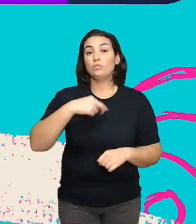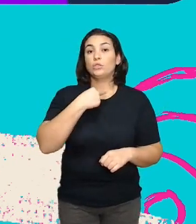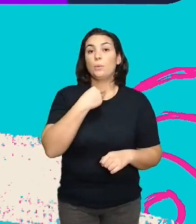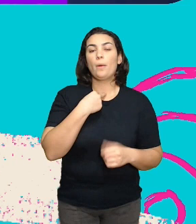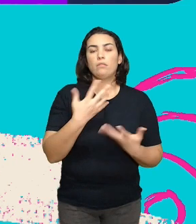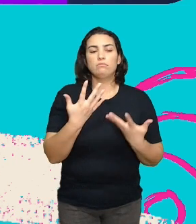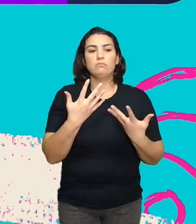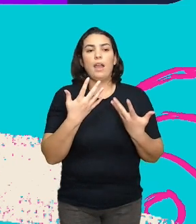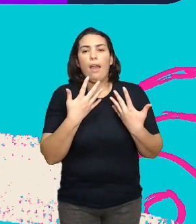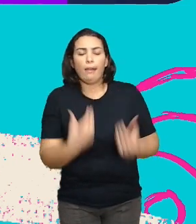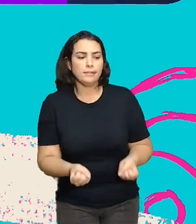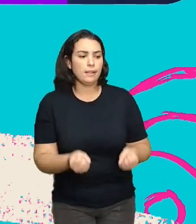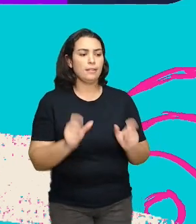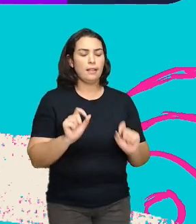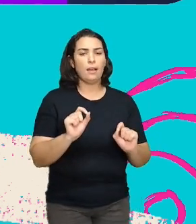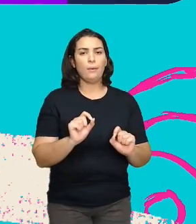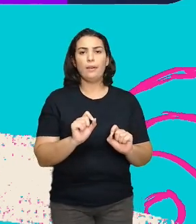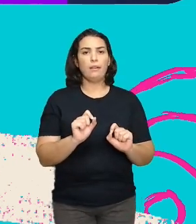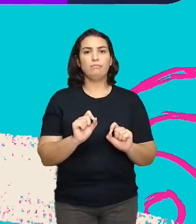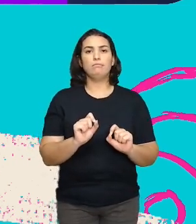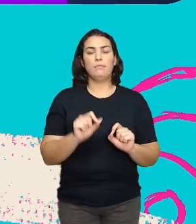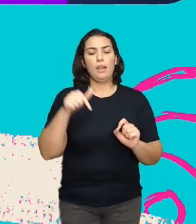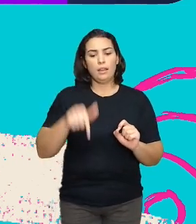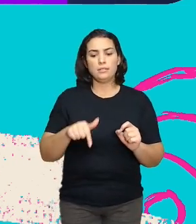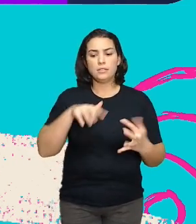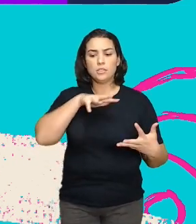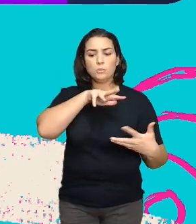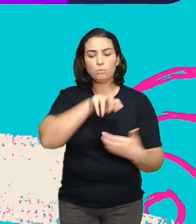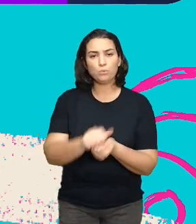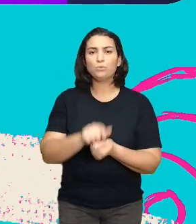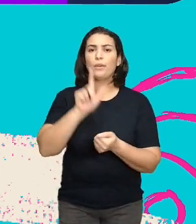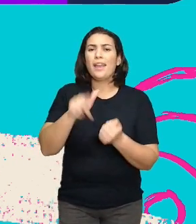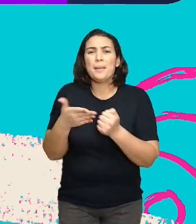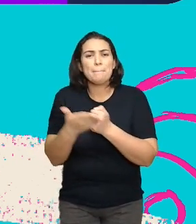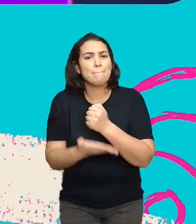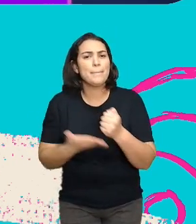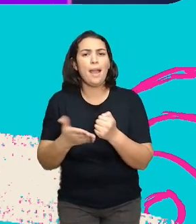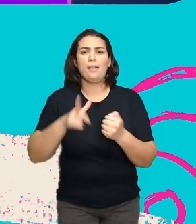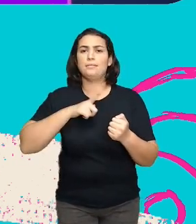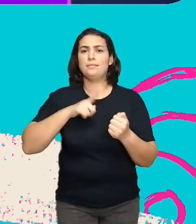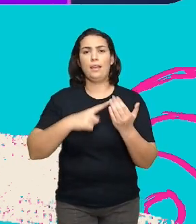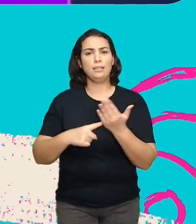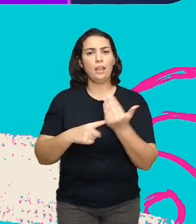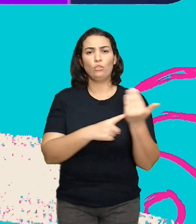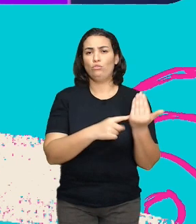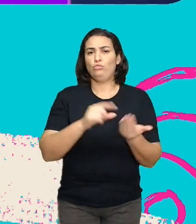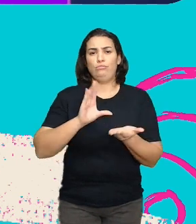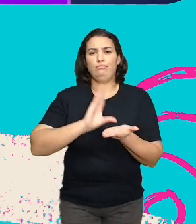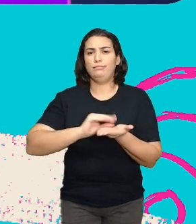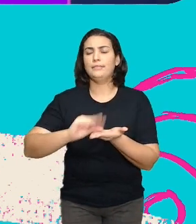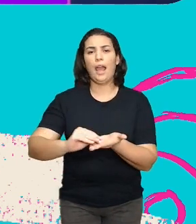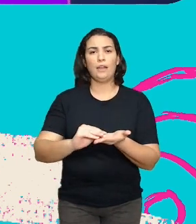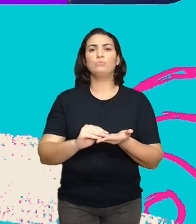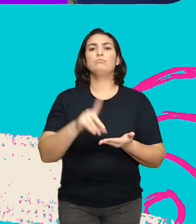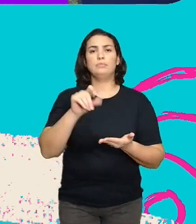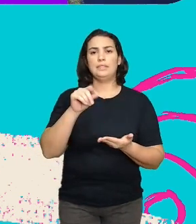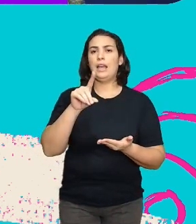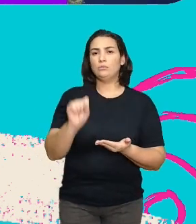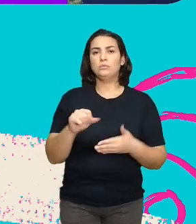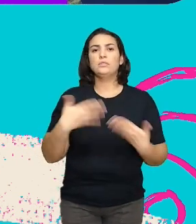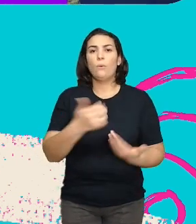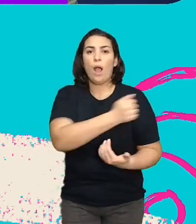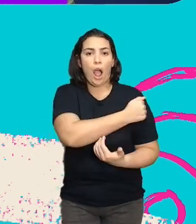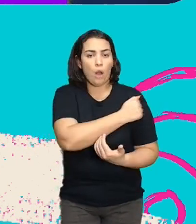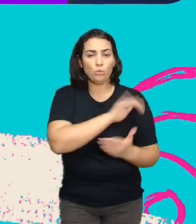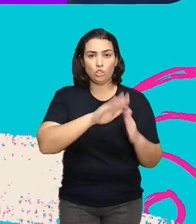mundo cada vez mais baseado em dados, o estudante da escola pública não tenha nenhum contato com essa